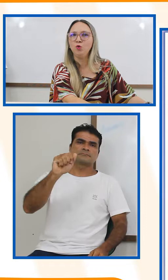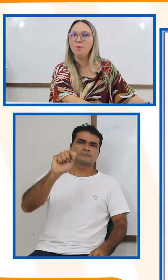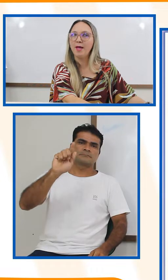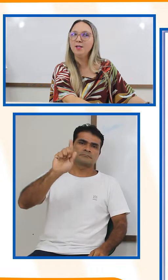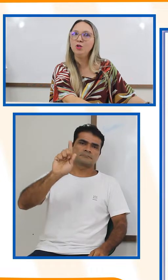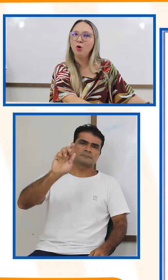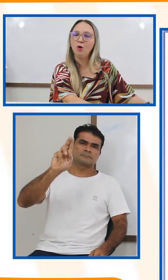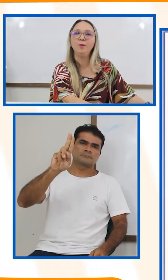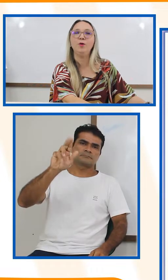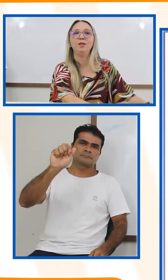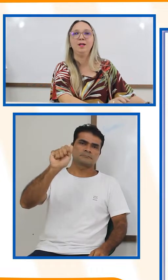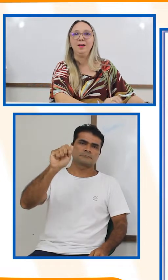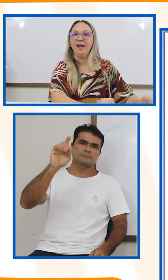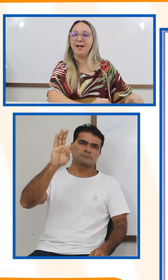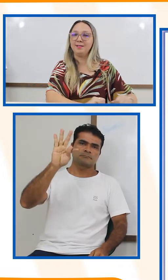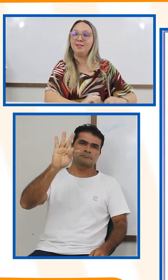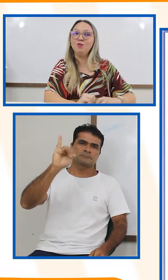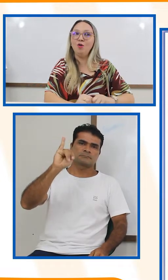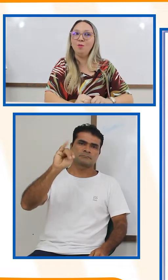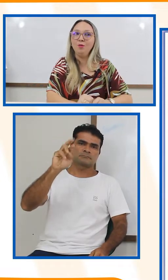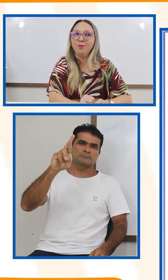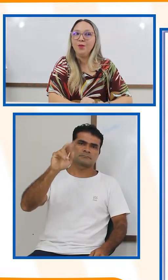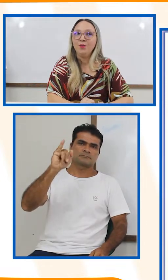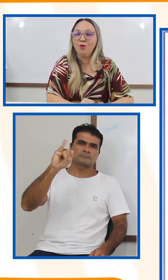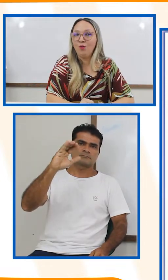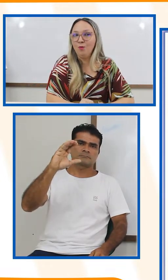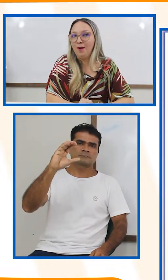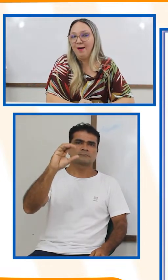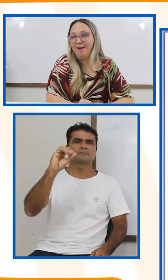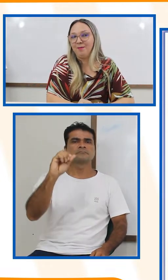jaguatirica. O nome é enorme, olha. Assim